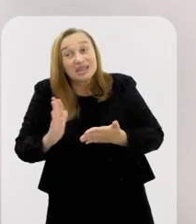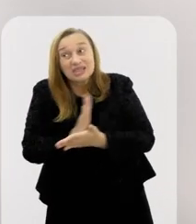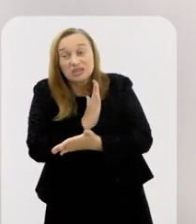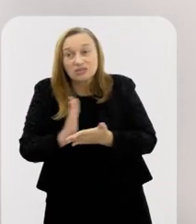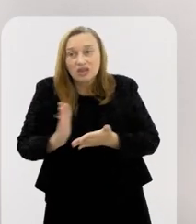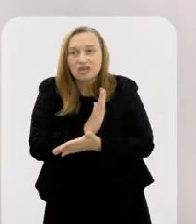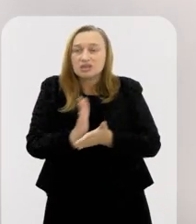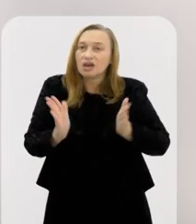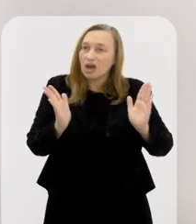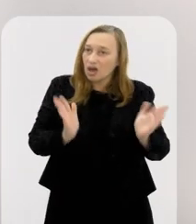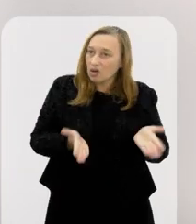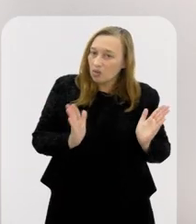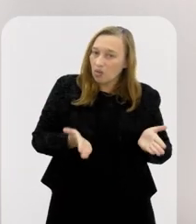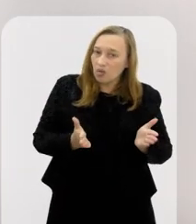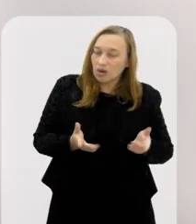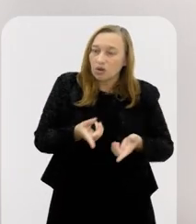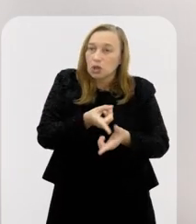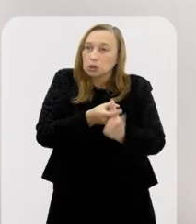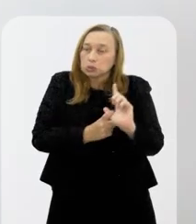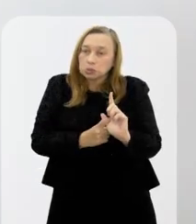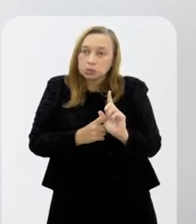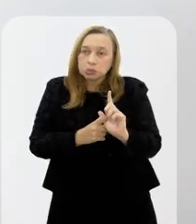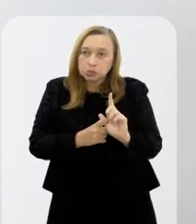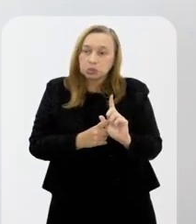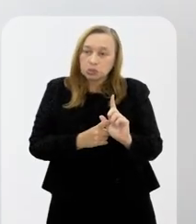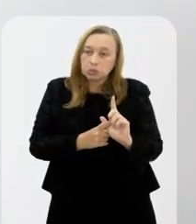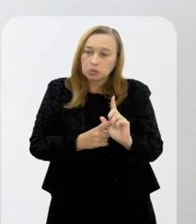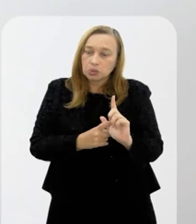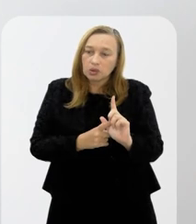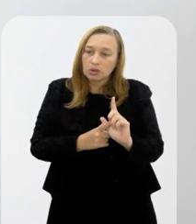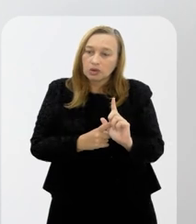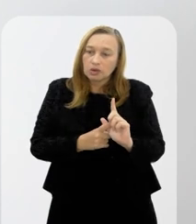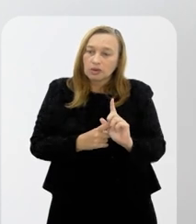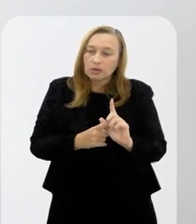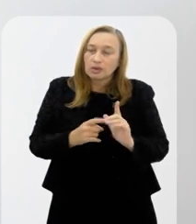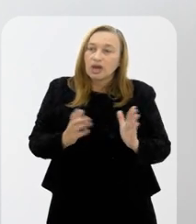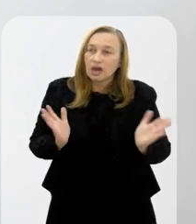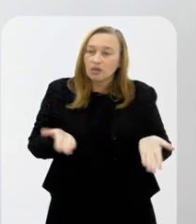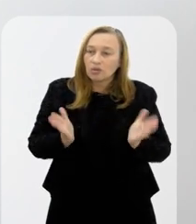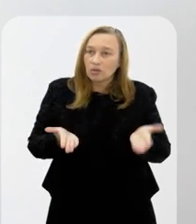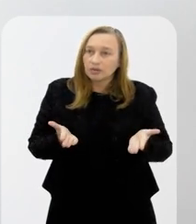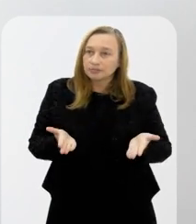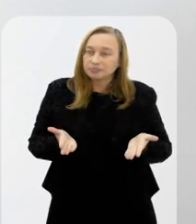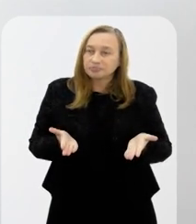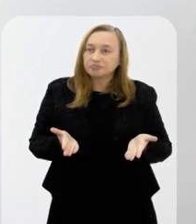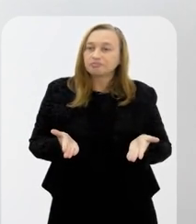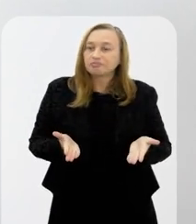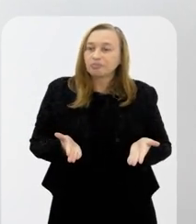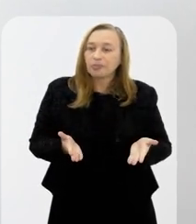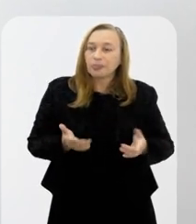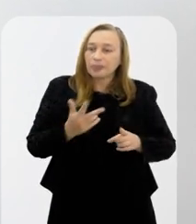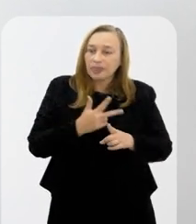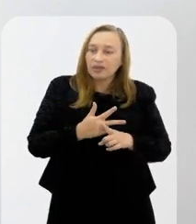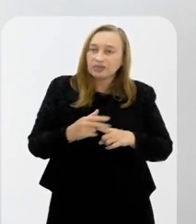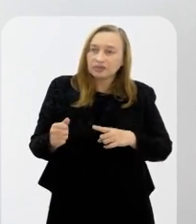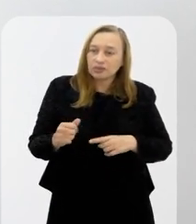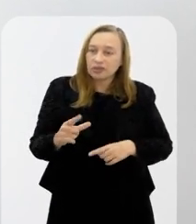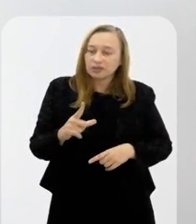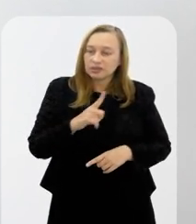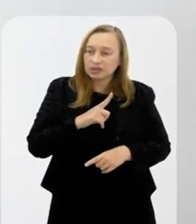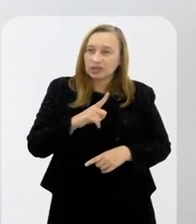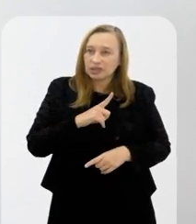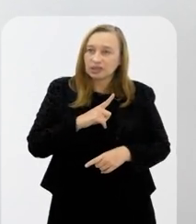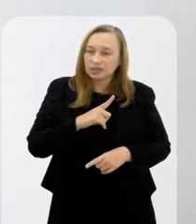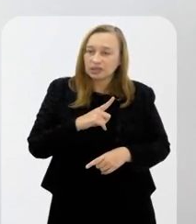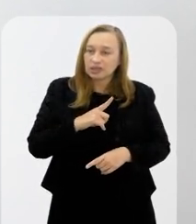principalmente agora quando ali do superendividamento estamos agora em mais uma vantagem para que possamos com o nosso